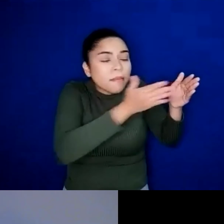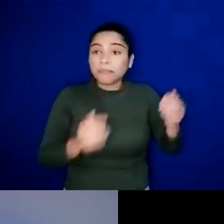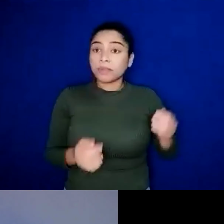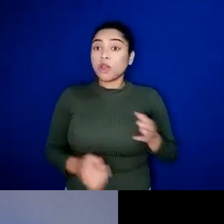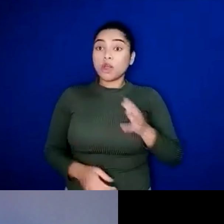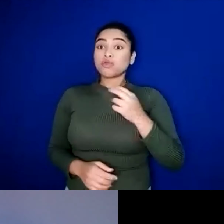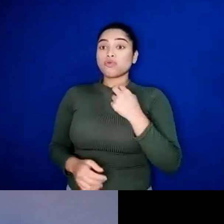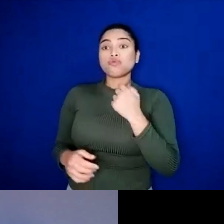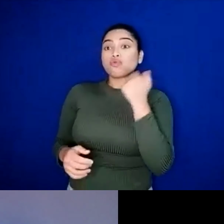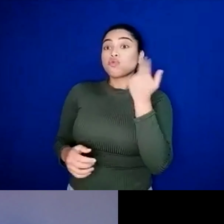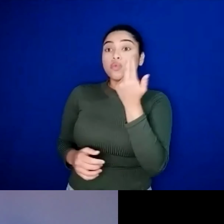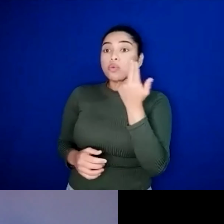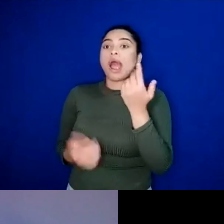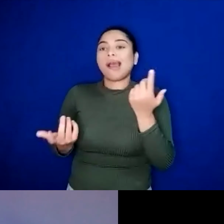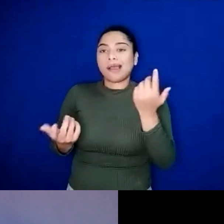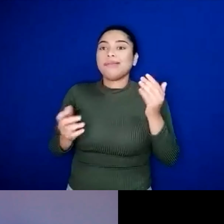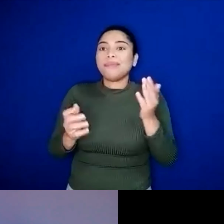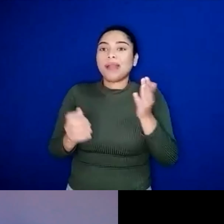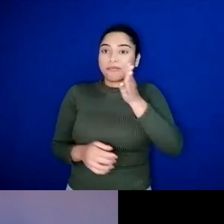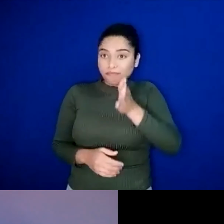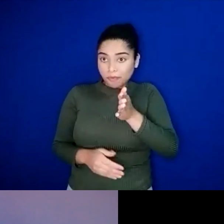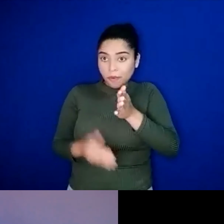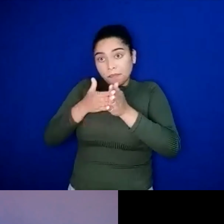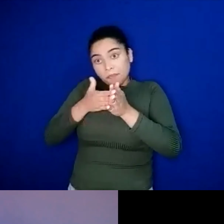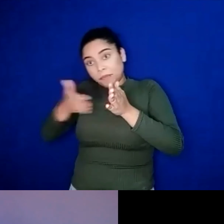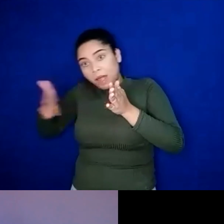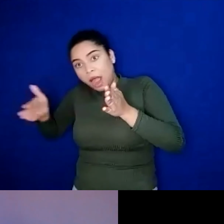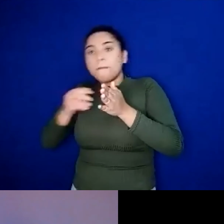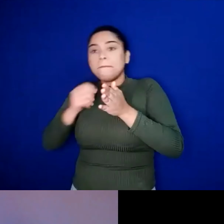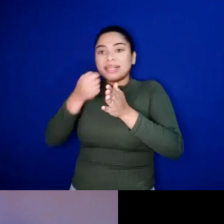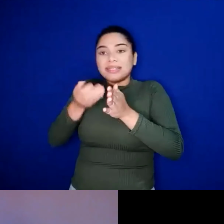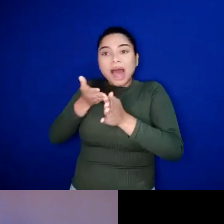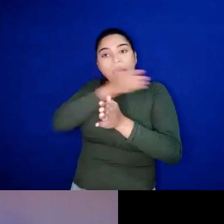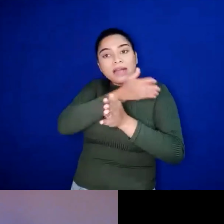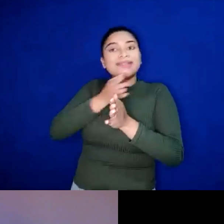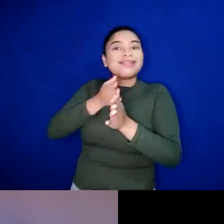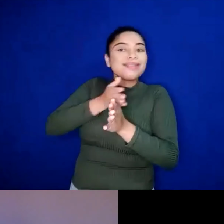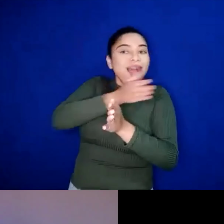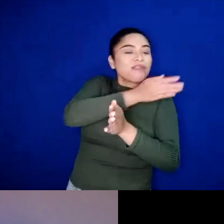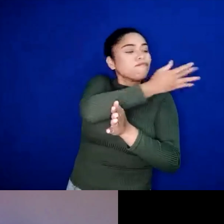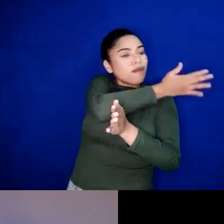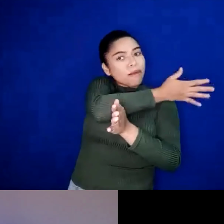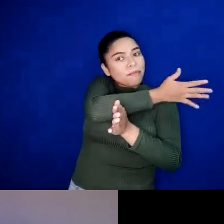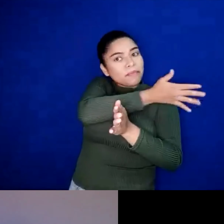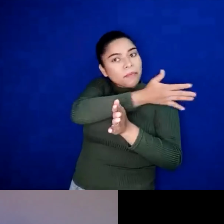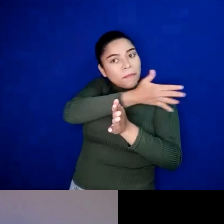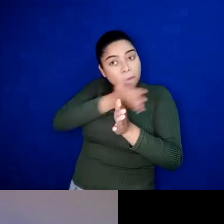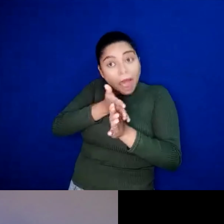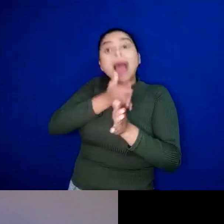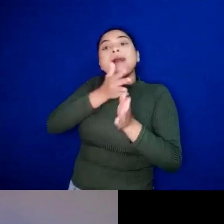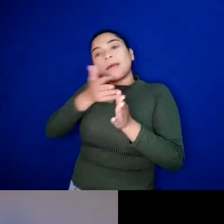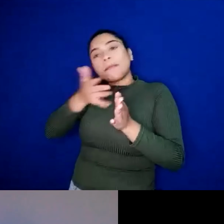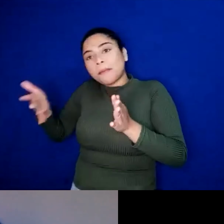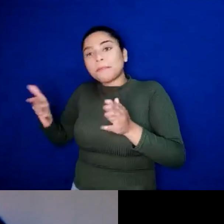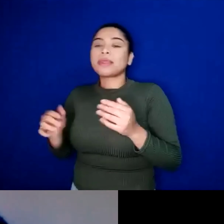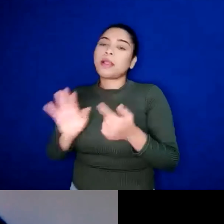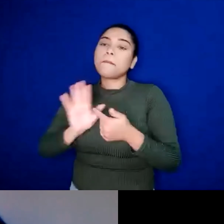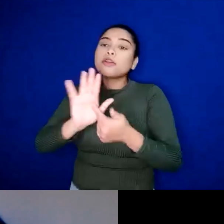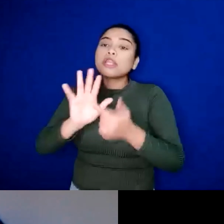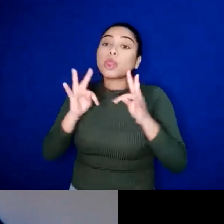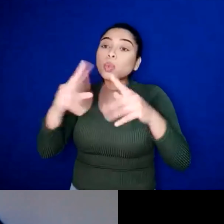acessibilidade no começo existem vários dados que eu poderia trazer aqui não vai dar tempo de mostrar tudo normalmente